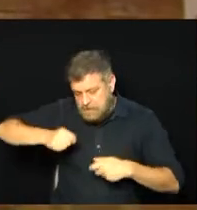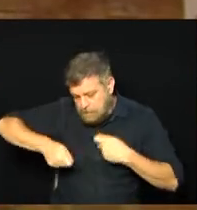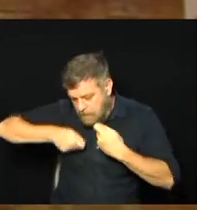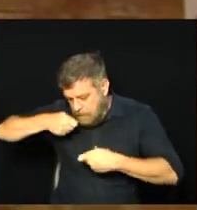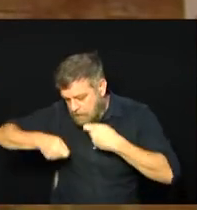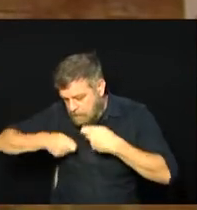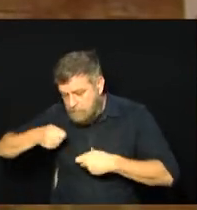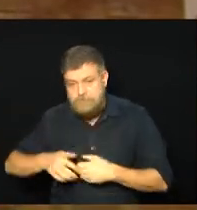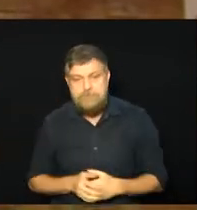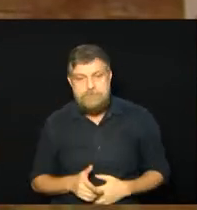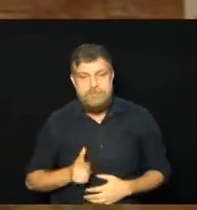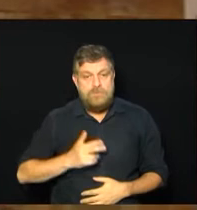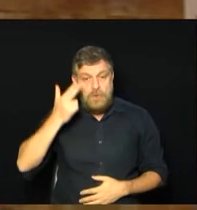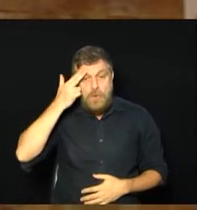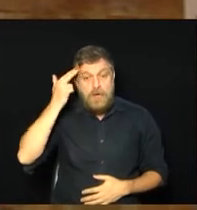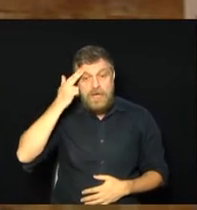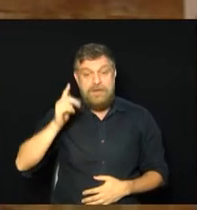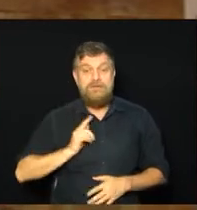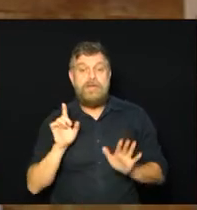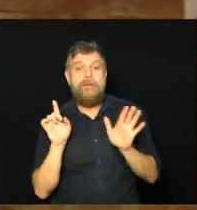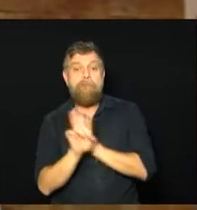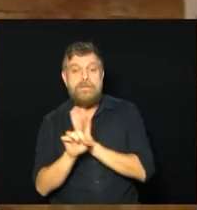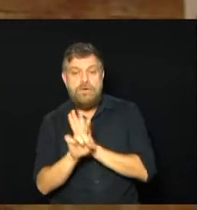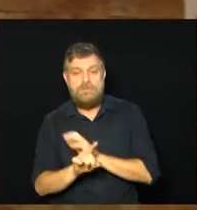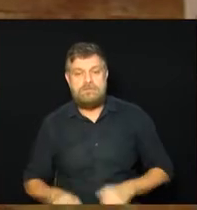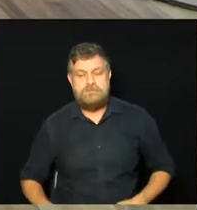diante. Matheus, o Gabriel lá no estúdio tem uma pergunta para você.